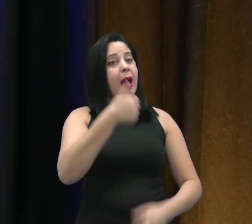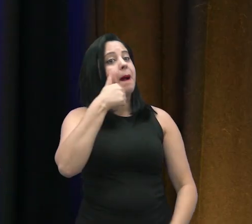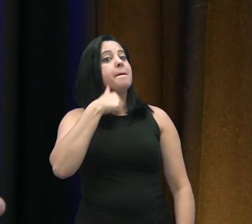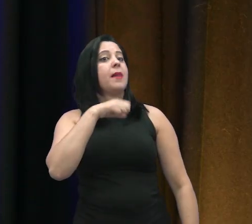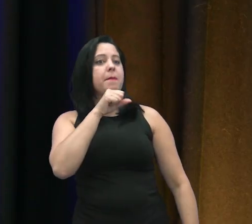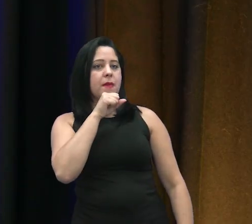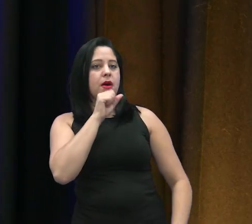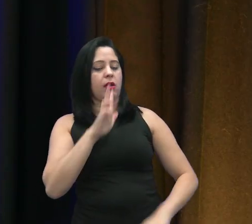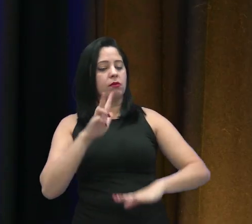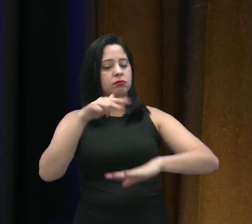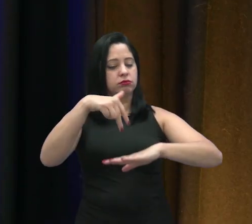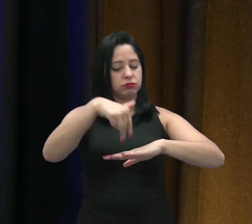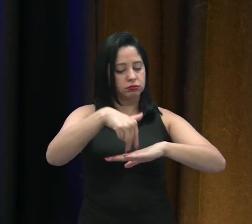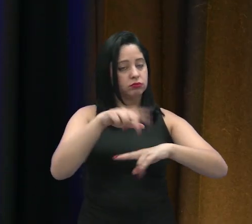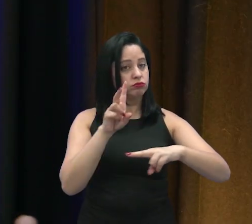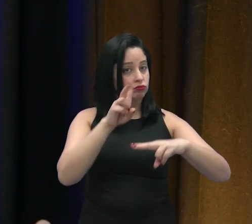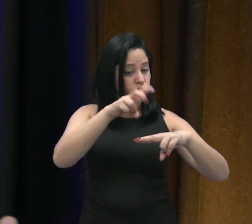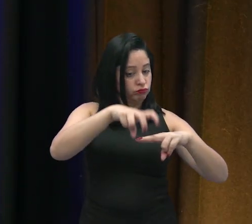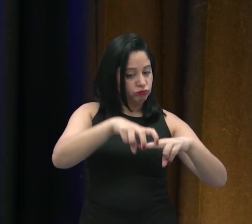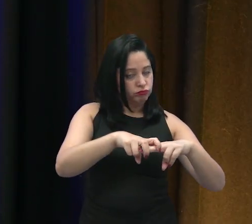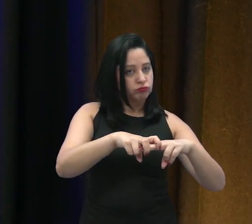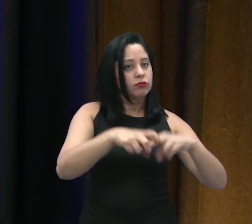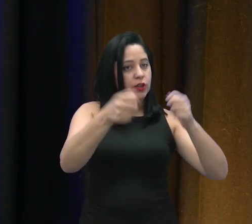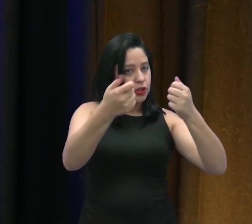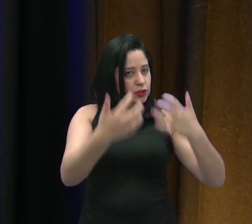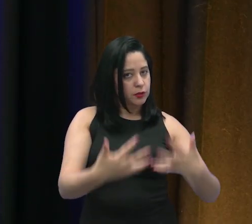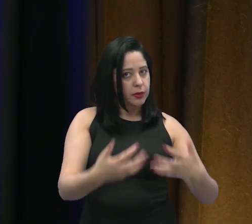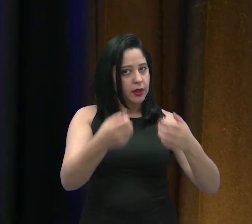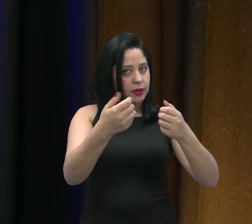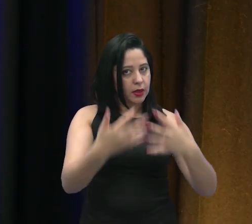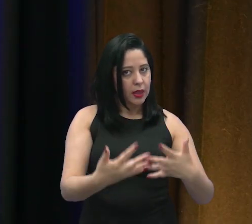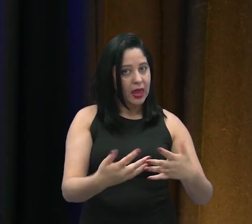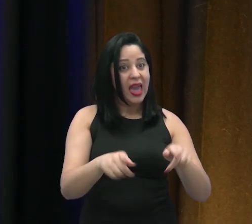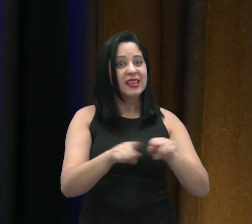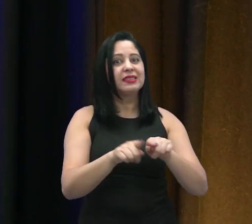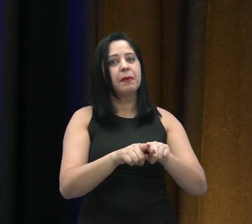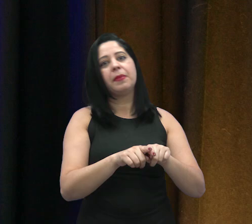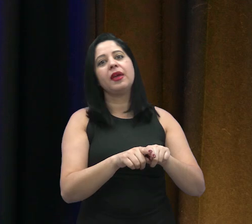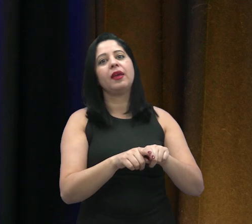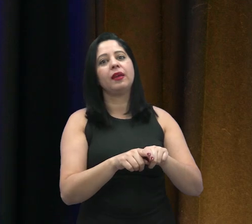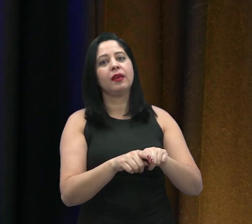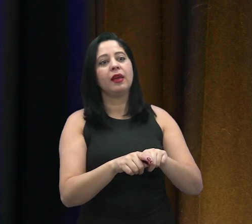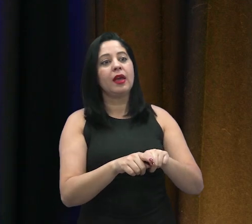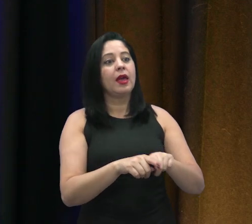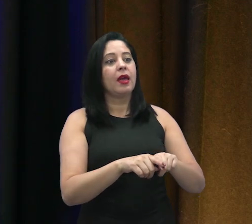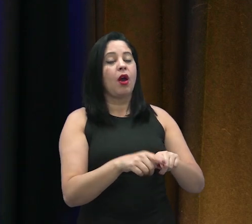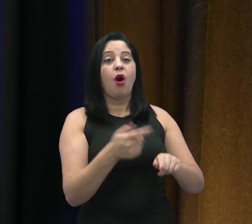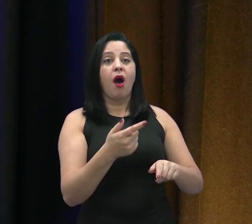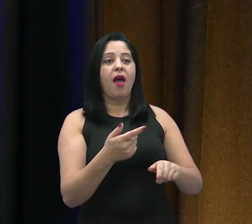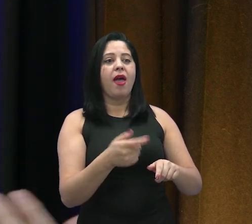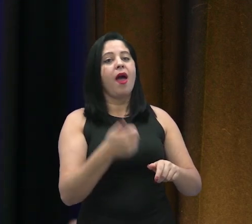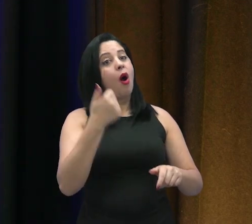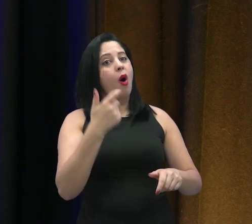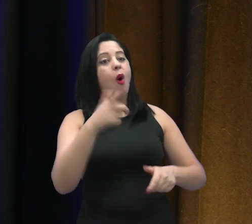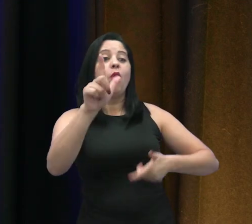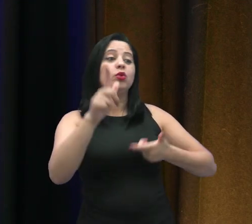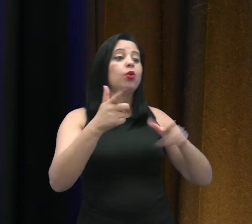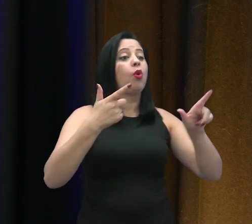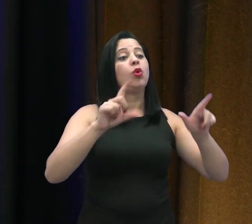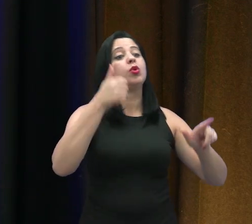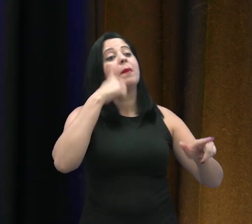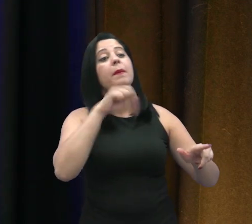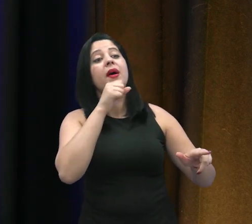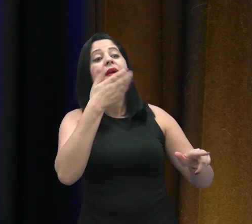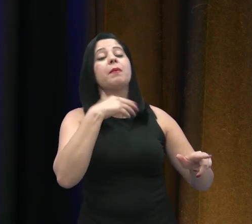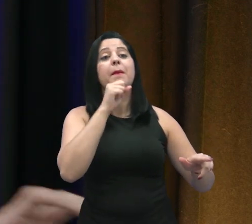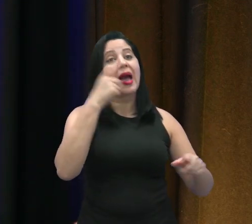pai poder falar o que o filho dele gosta na educação, também troca de ideias entre outros pais, que nem todos se